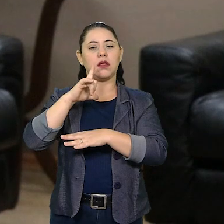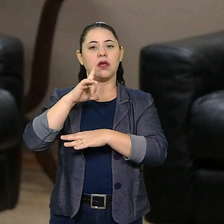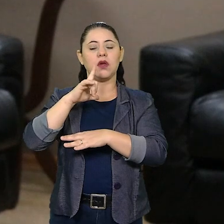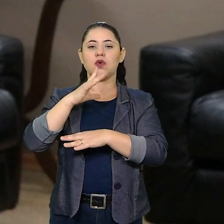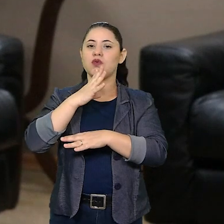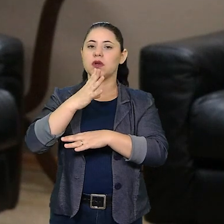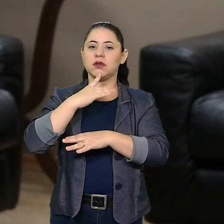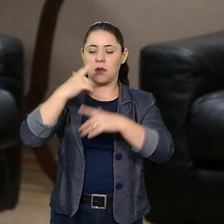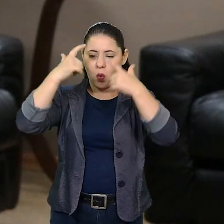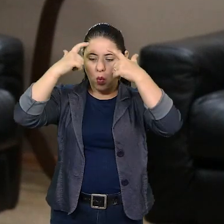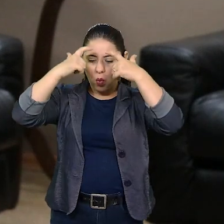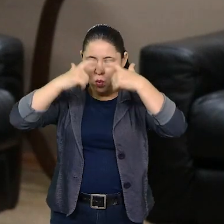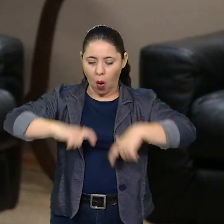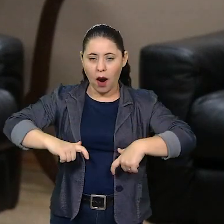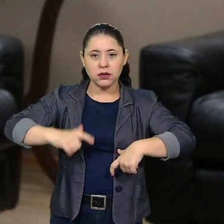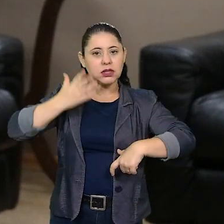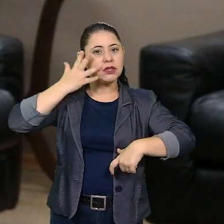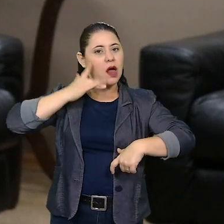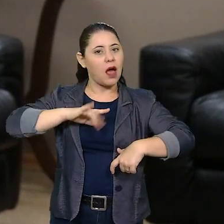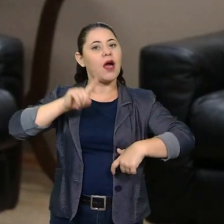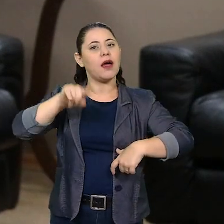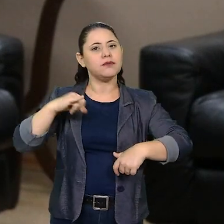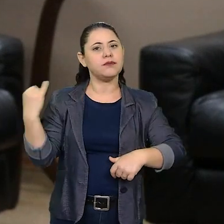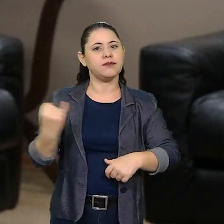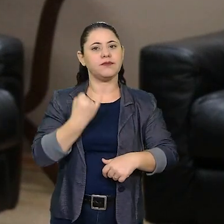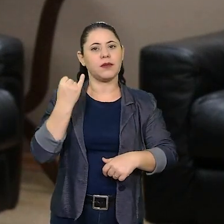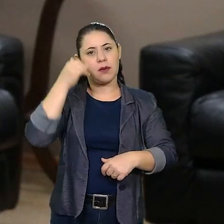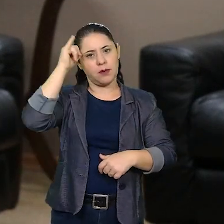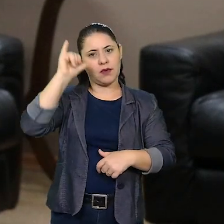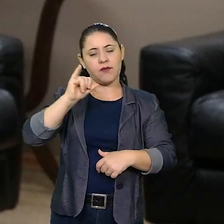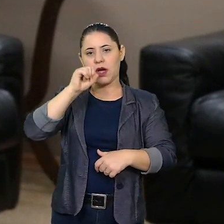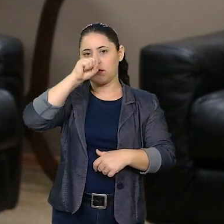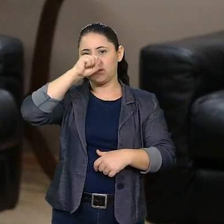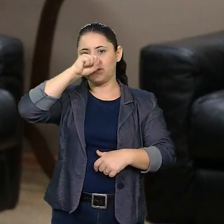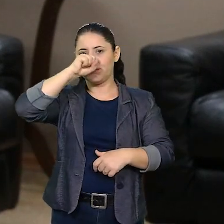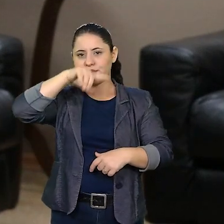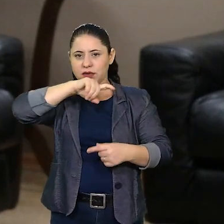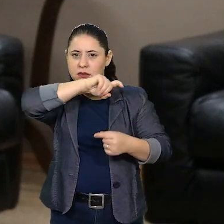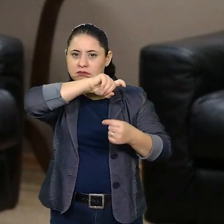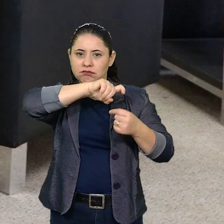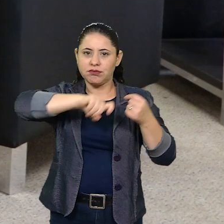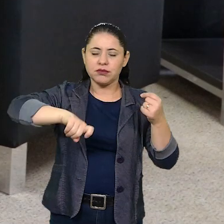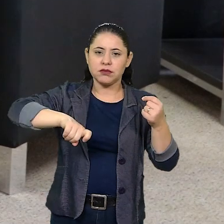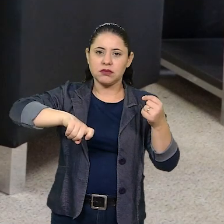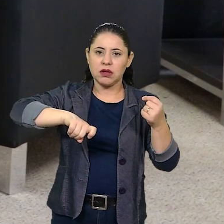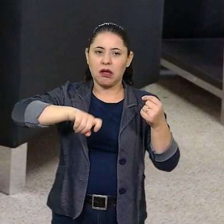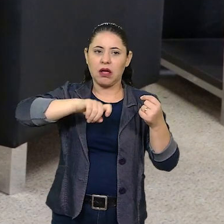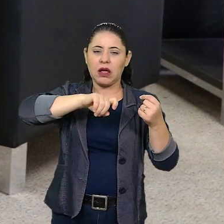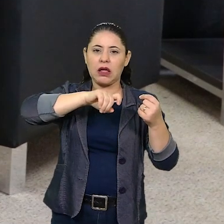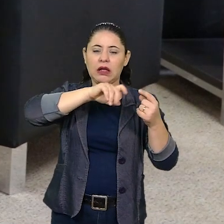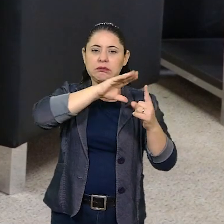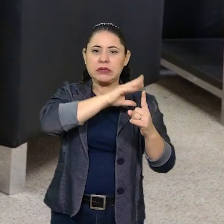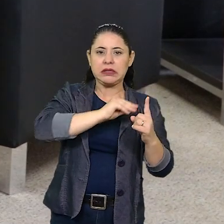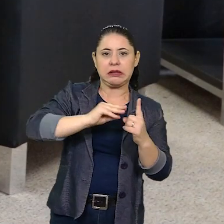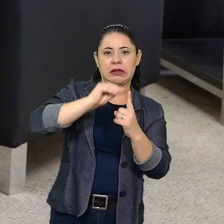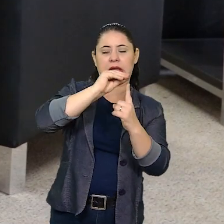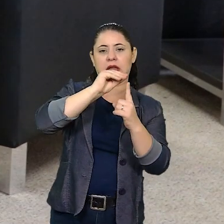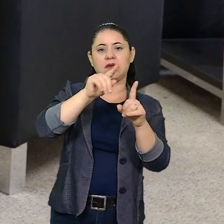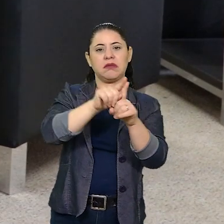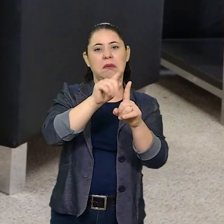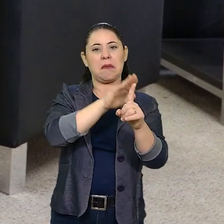conhecimento do seu próprio corpo desde cedo é fundamental para combater o abuso e a violência sexuais? Por